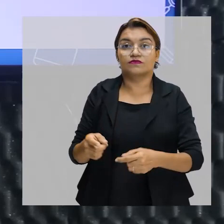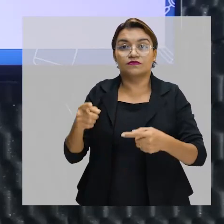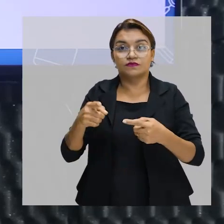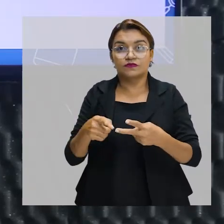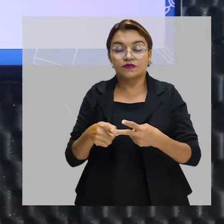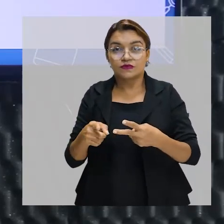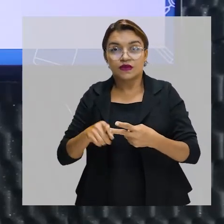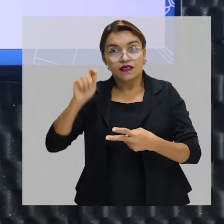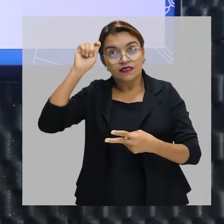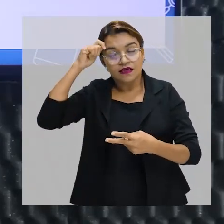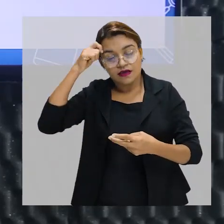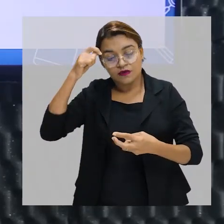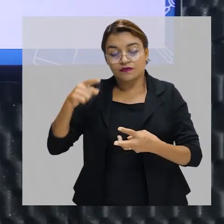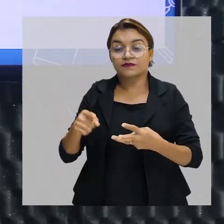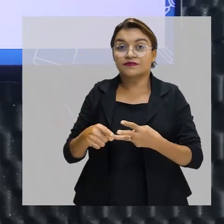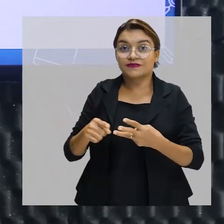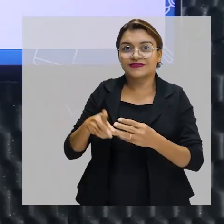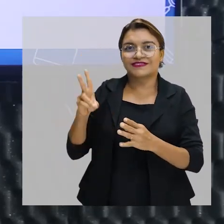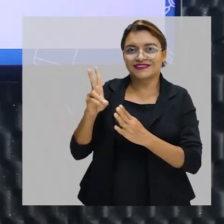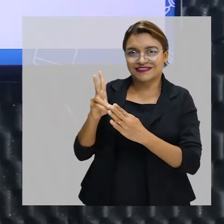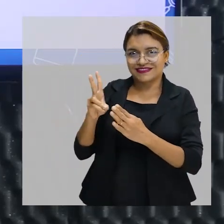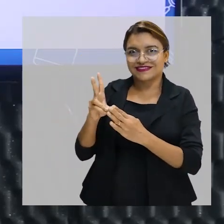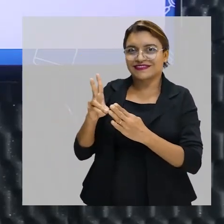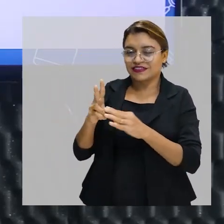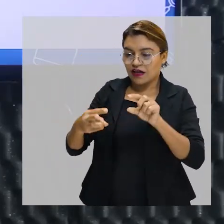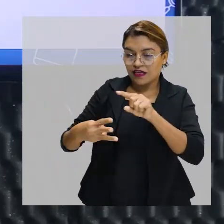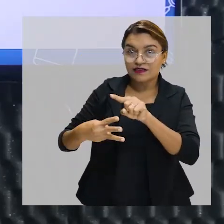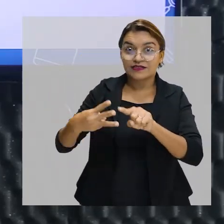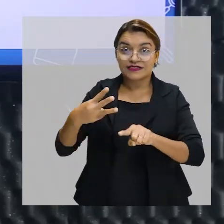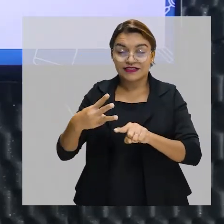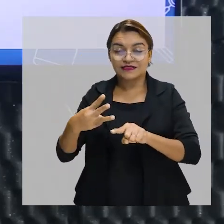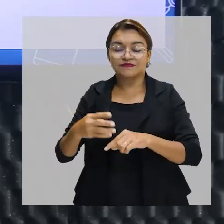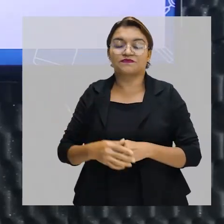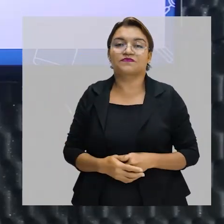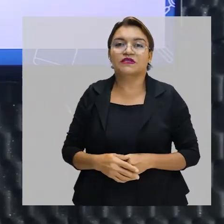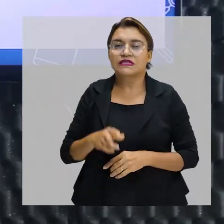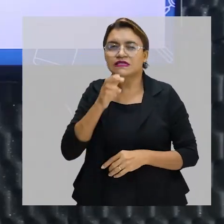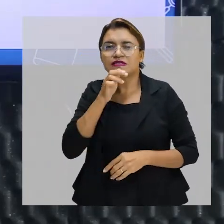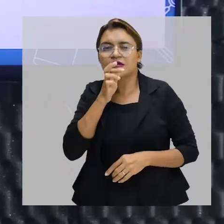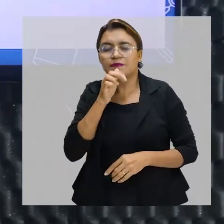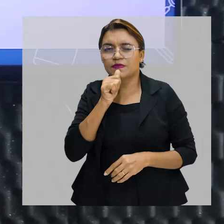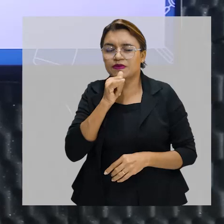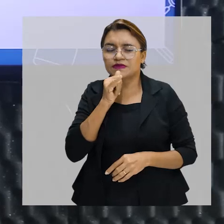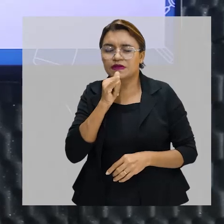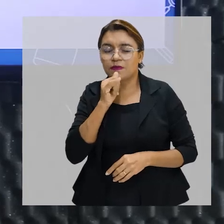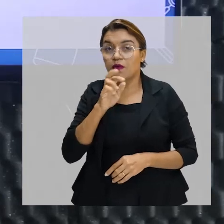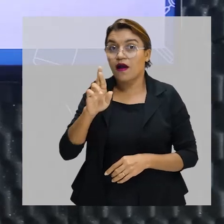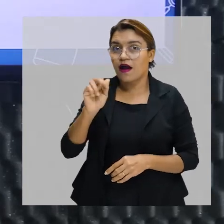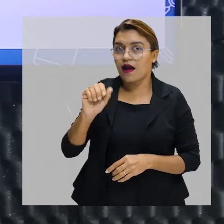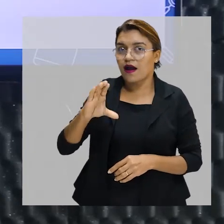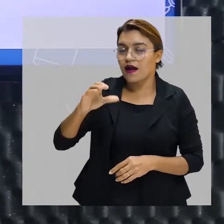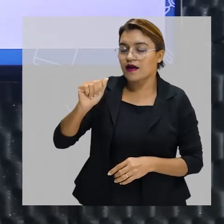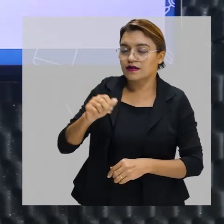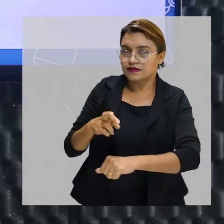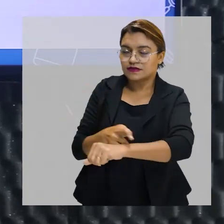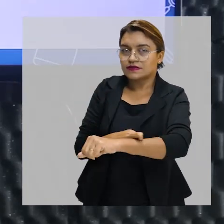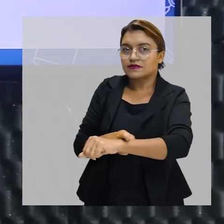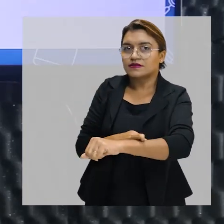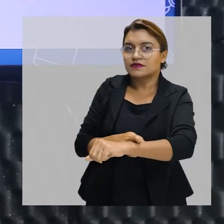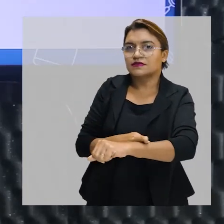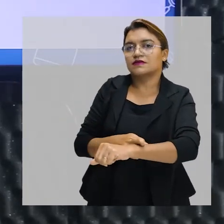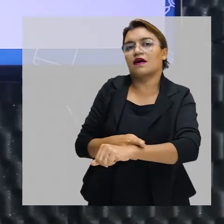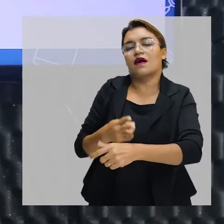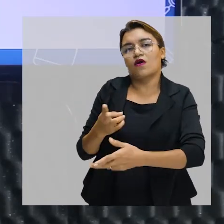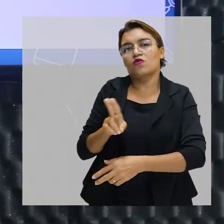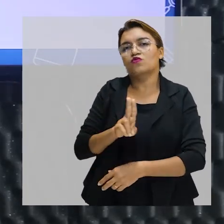e o índio. Na verdade, raça é uma terminologia que nós usamos, né? Virou até uma forma bem natural